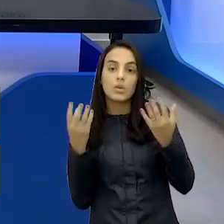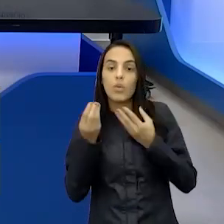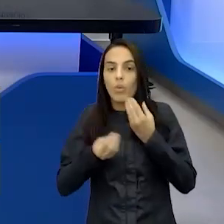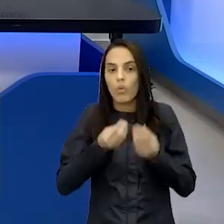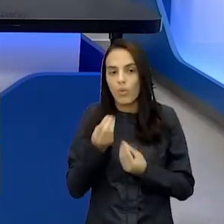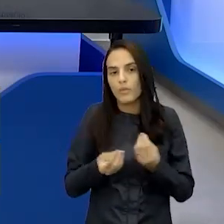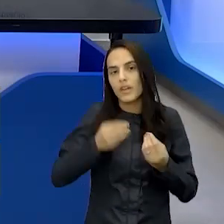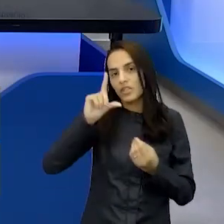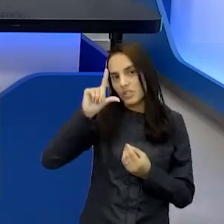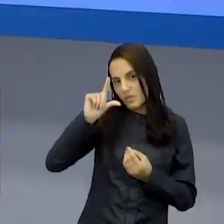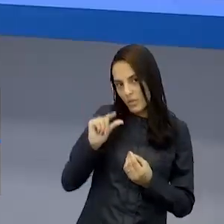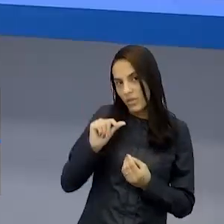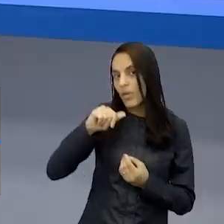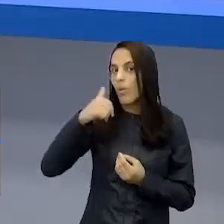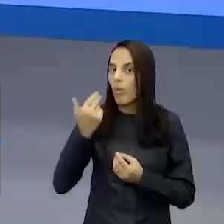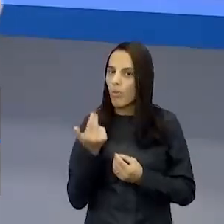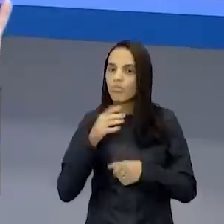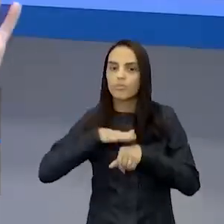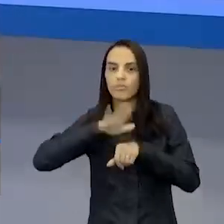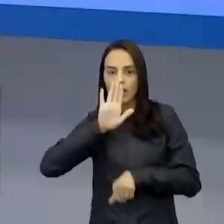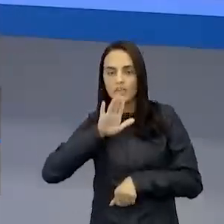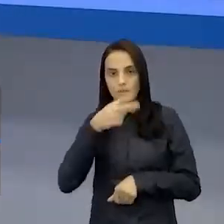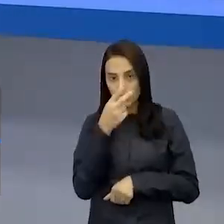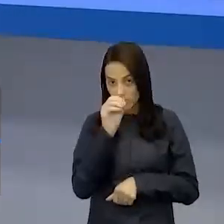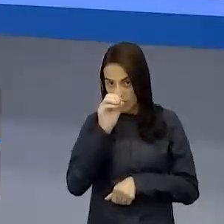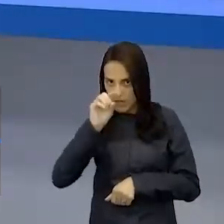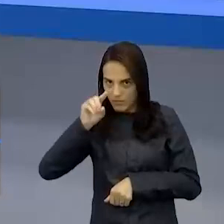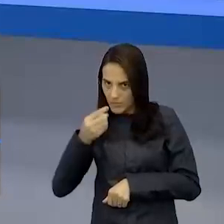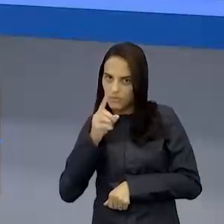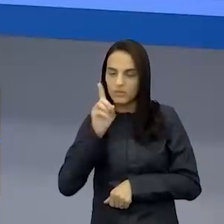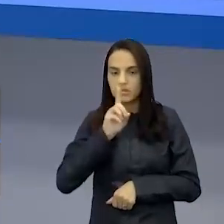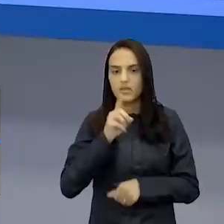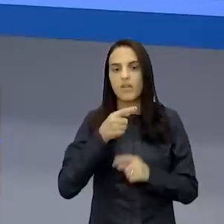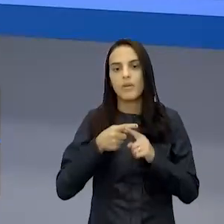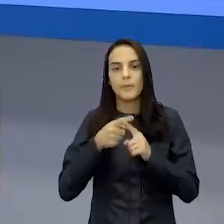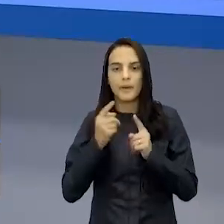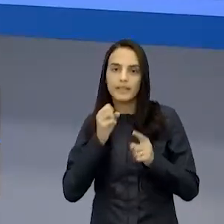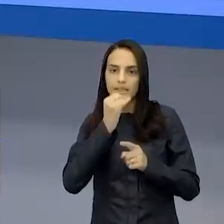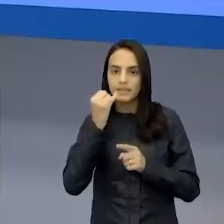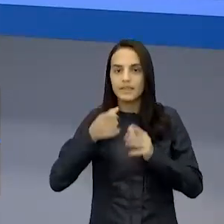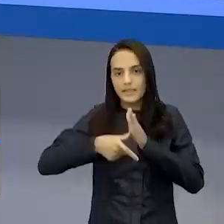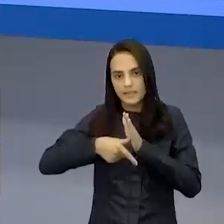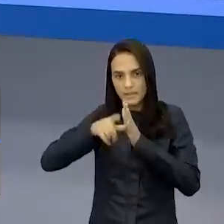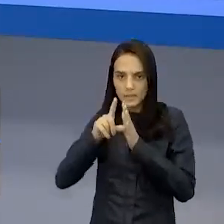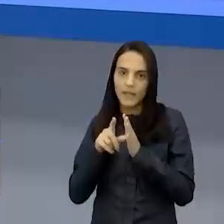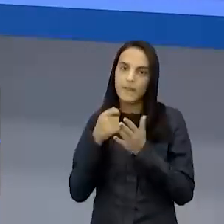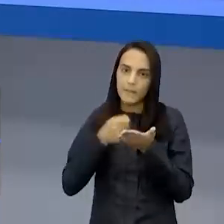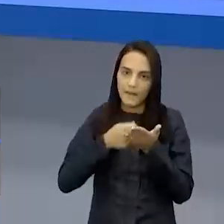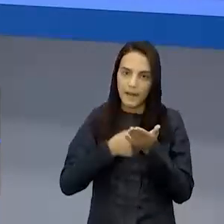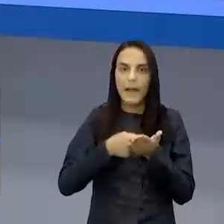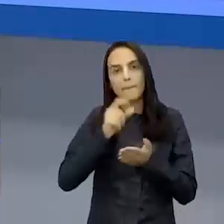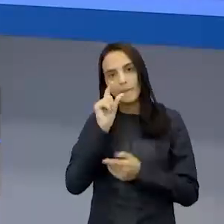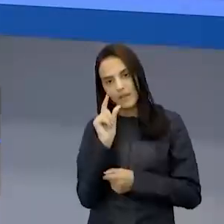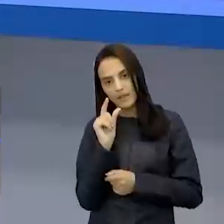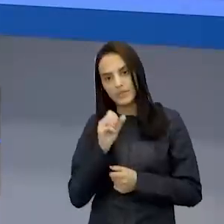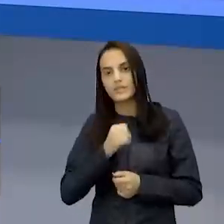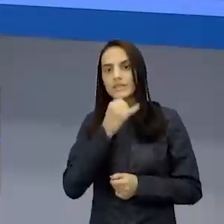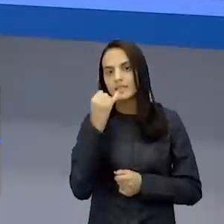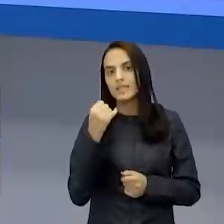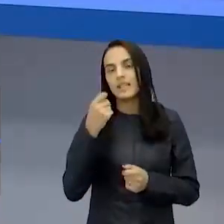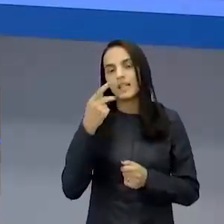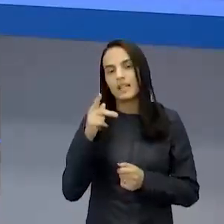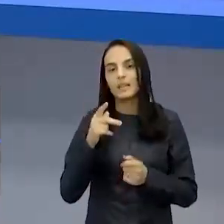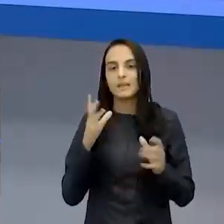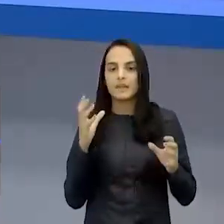vai diminuir um pouquinho o valor. Claro, não vai dar os 200 mil, mas com certeza se ele antecipar, ele vai pagar um pouco menos do que se ele pagar até